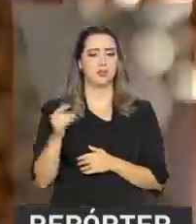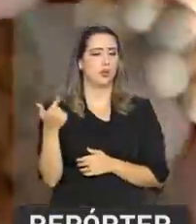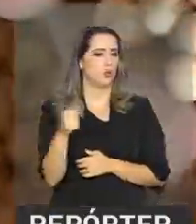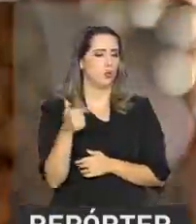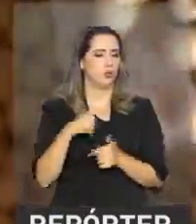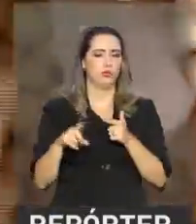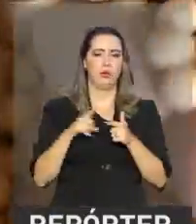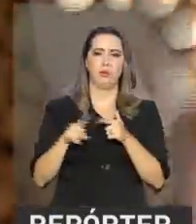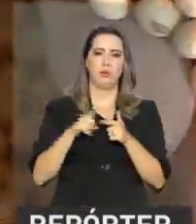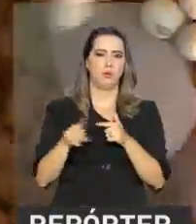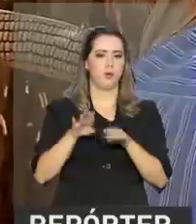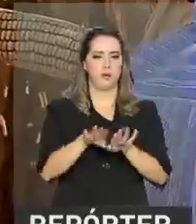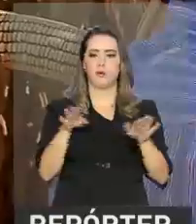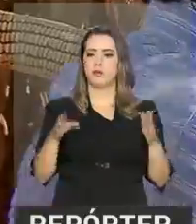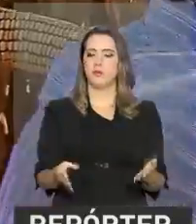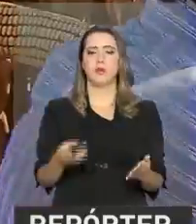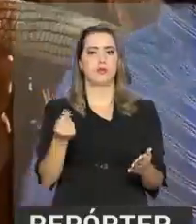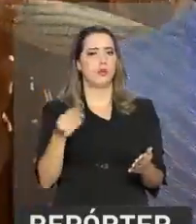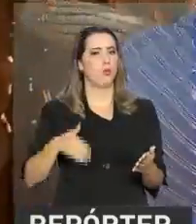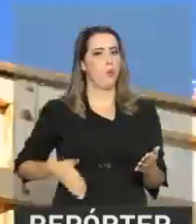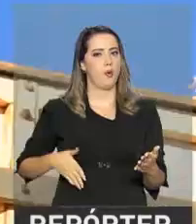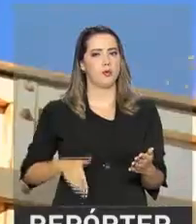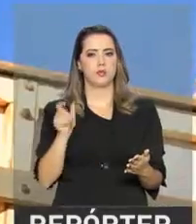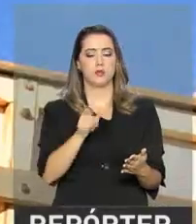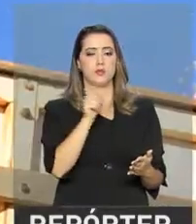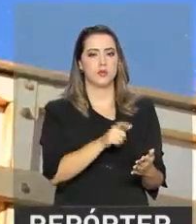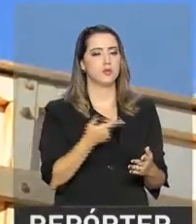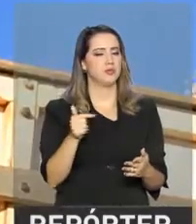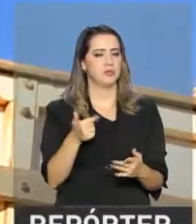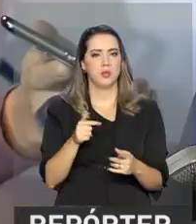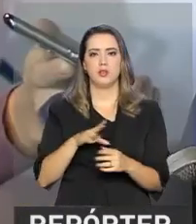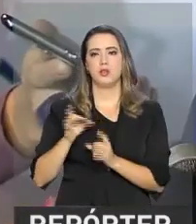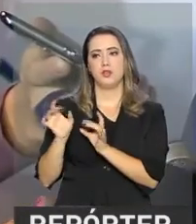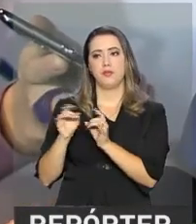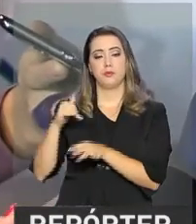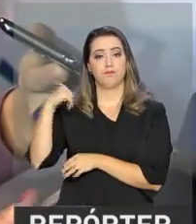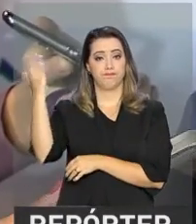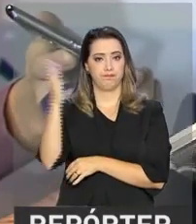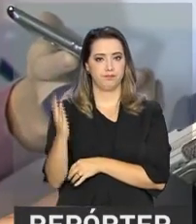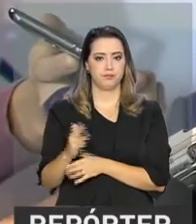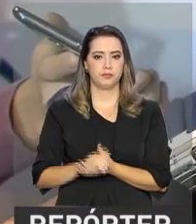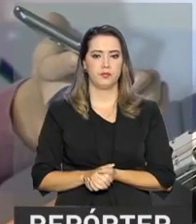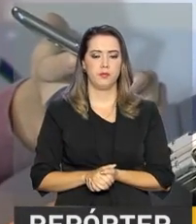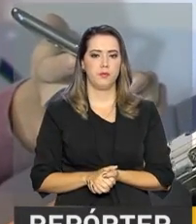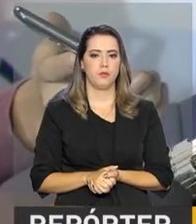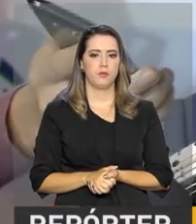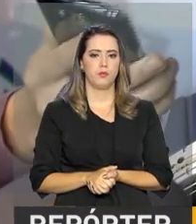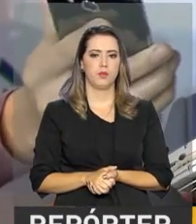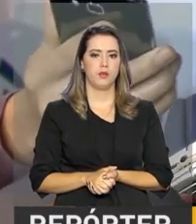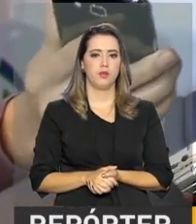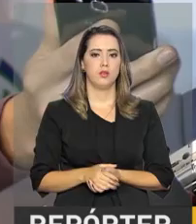sentidos na mesa do brasileiro, no bolso dos produtores e nem no mercado externo. Não vai ter nenhum impacto, o impacto vai ser